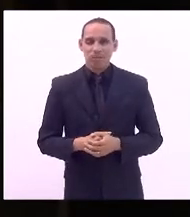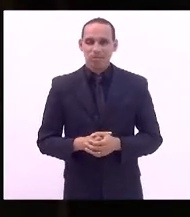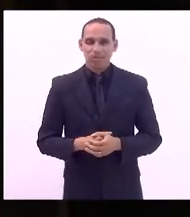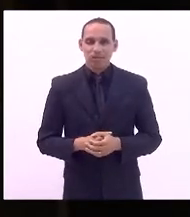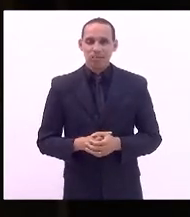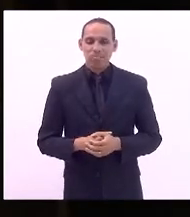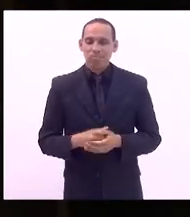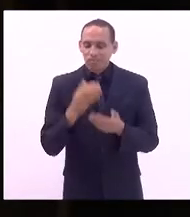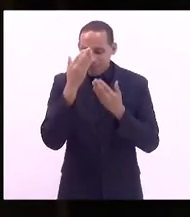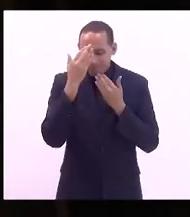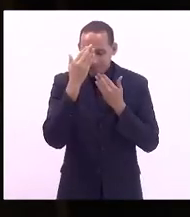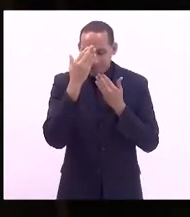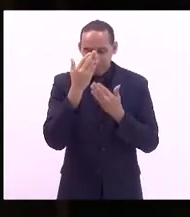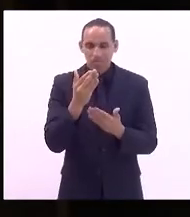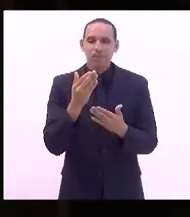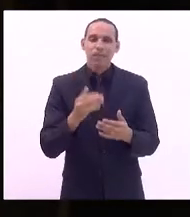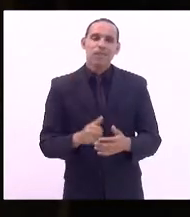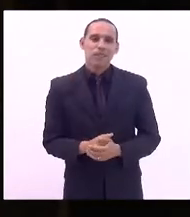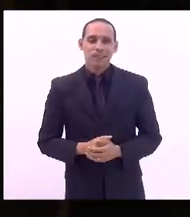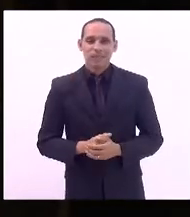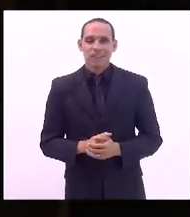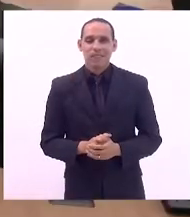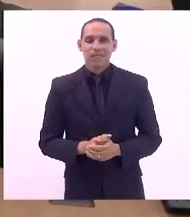o meu muito obrigado